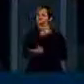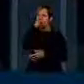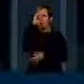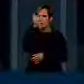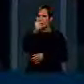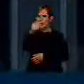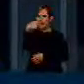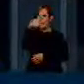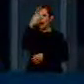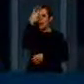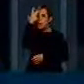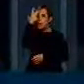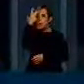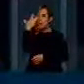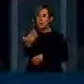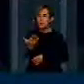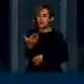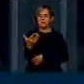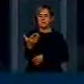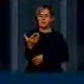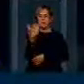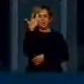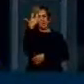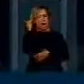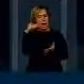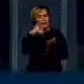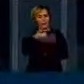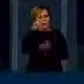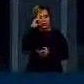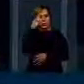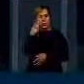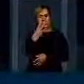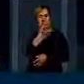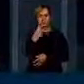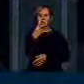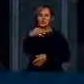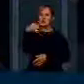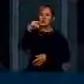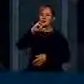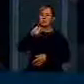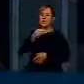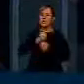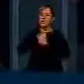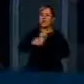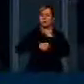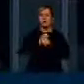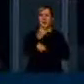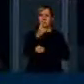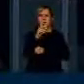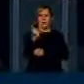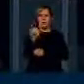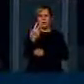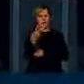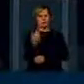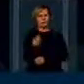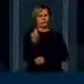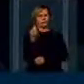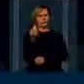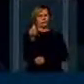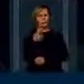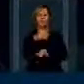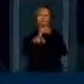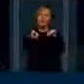de novembro, amanhã, 1º de novembro até o dia 31 de janeiro de 2014. E aí eu venho aqui colocar